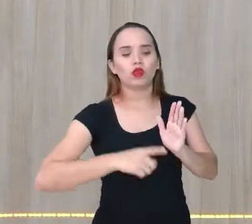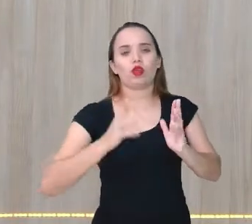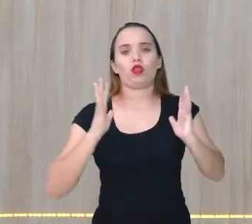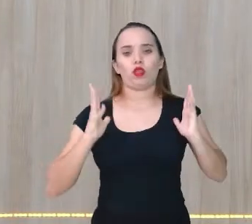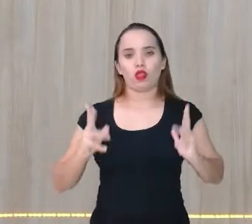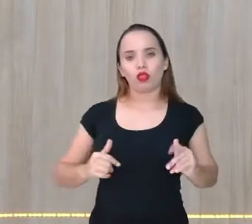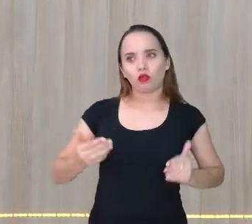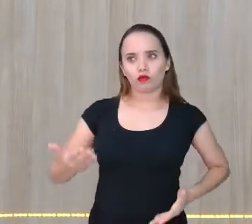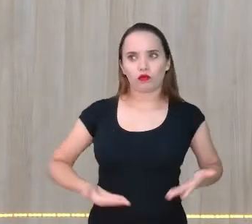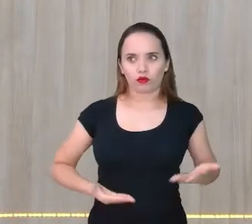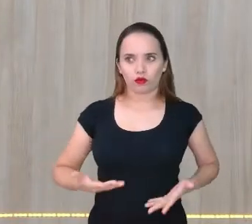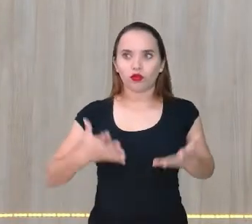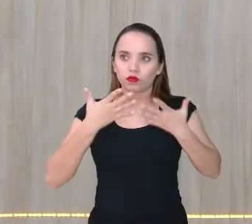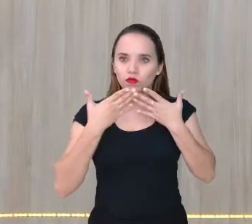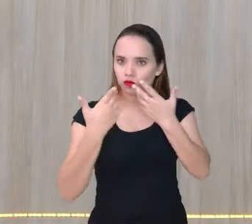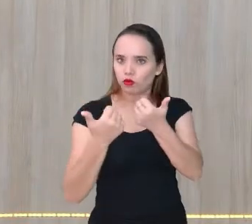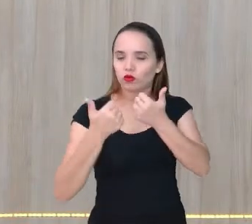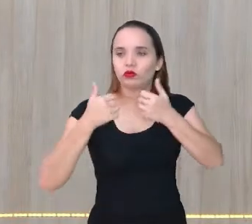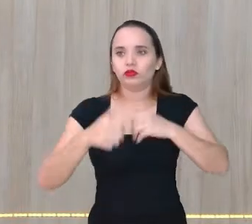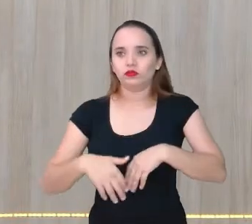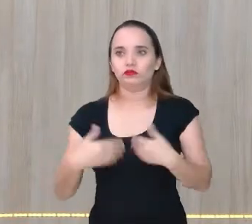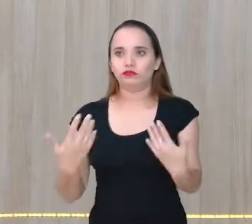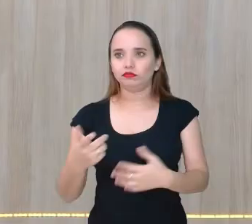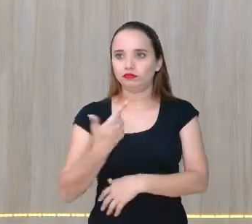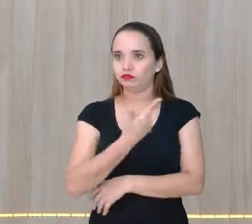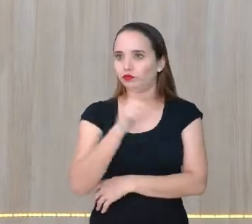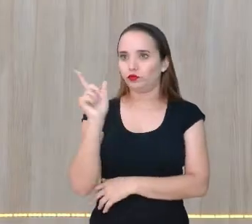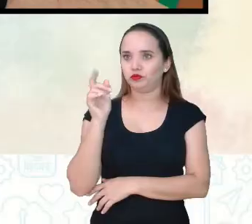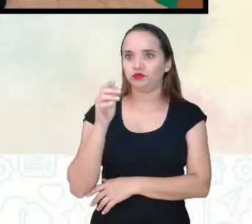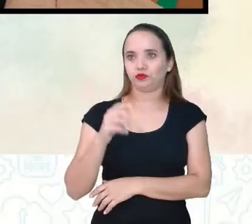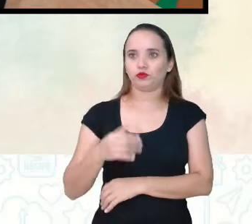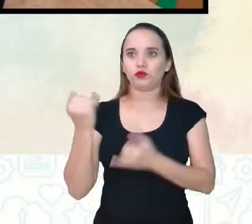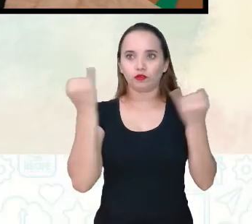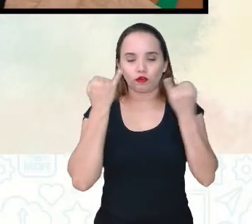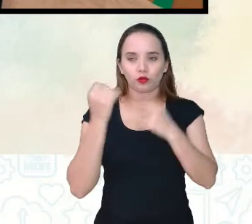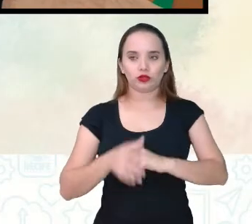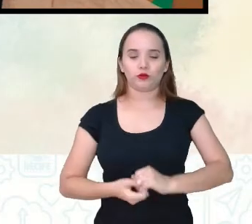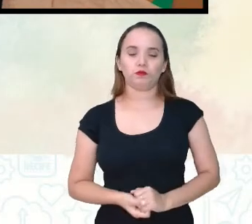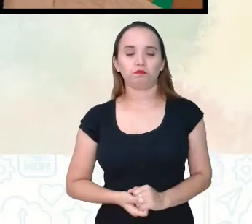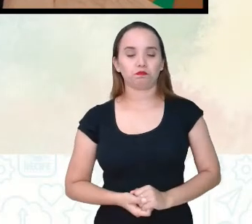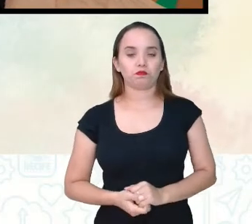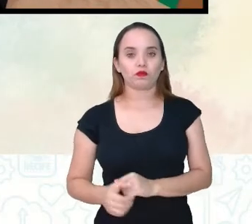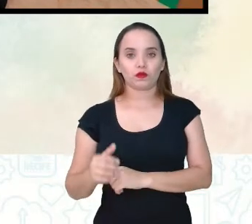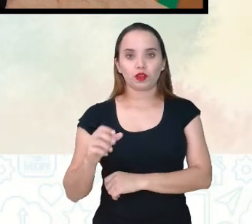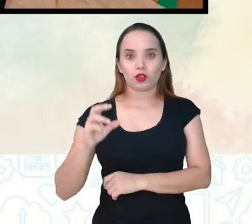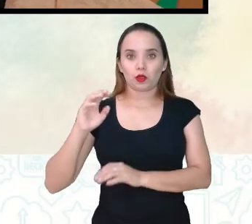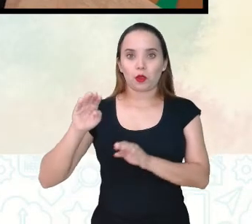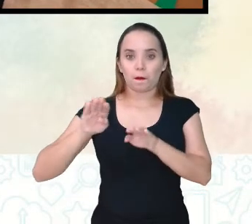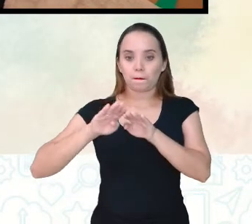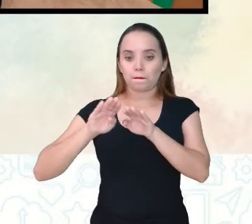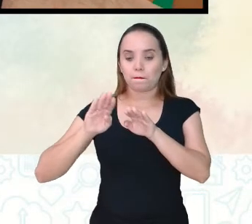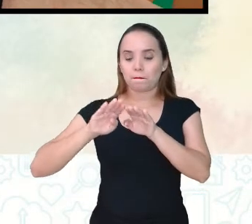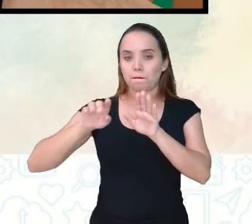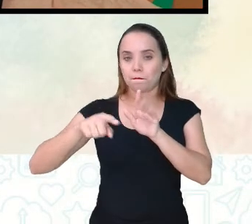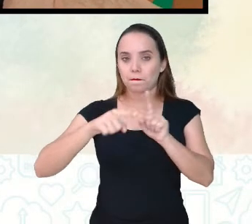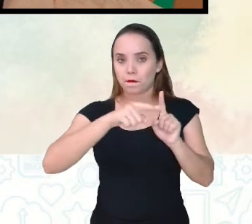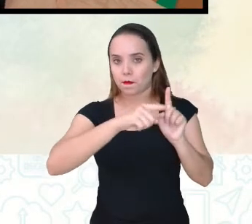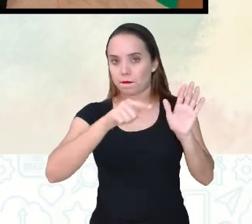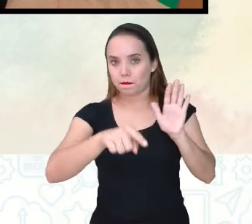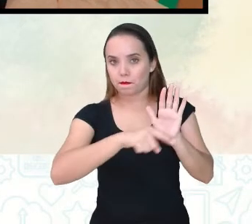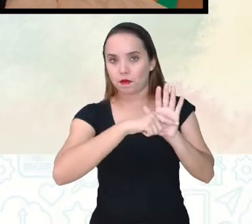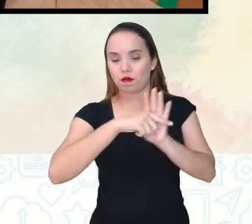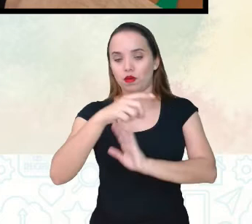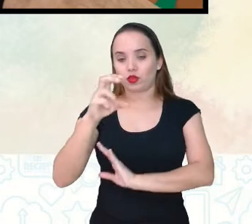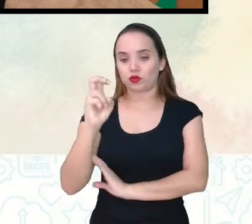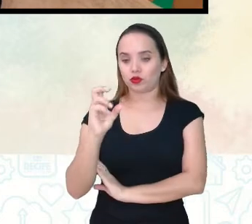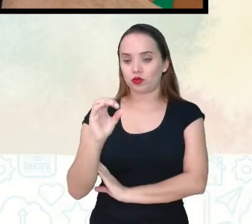básico de qualidade. Então veja, olha alguns dados, ó. Menos de 50% da população brasileira